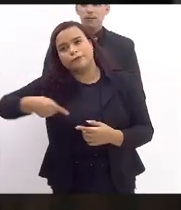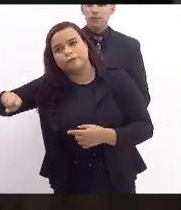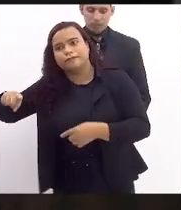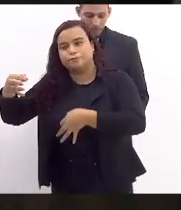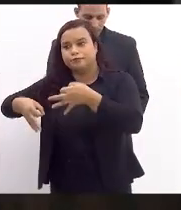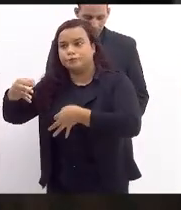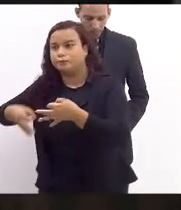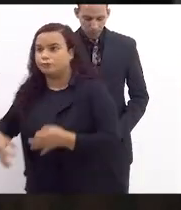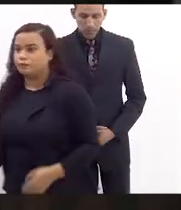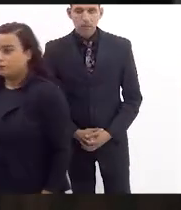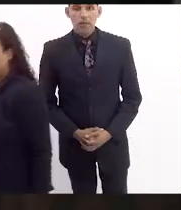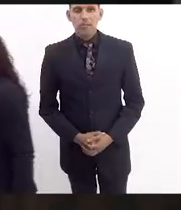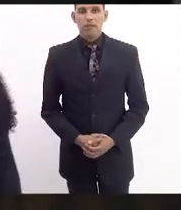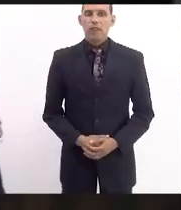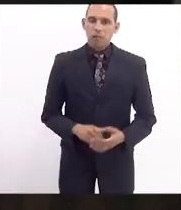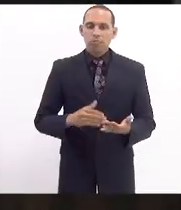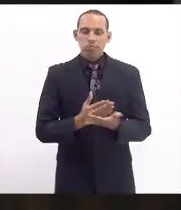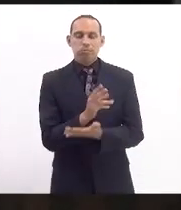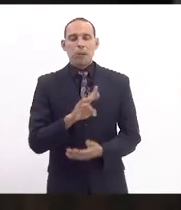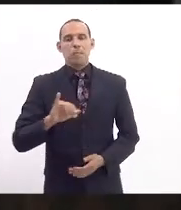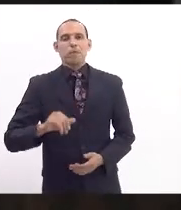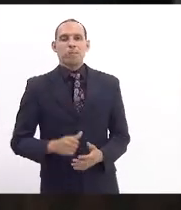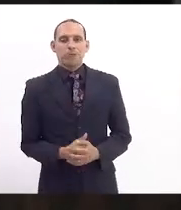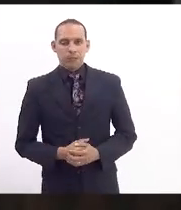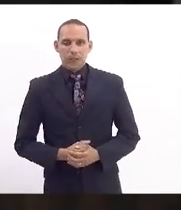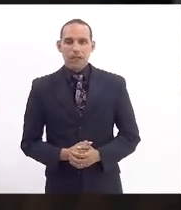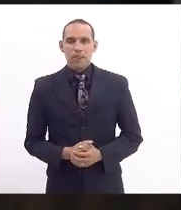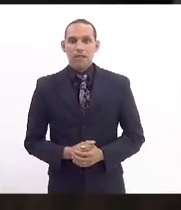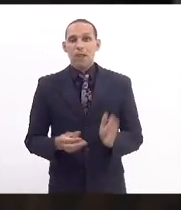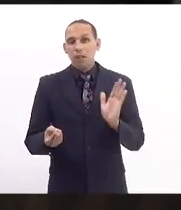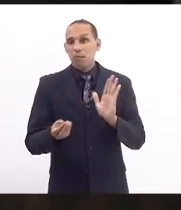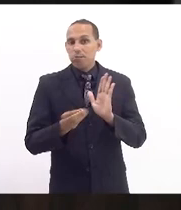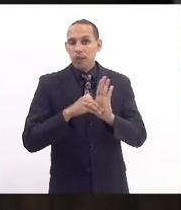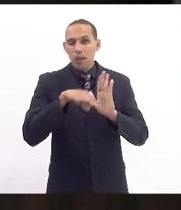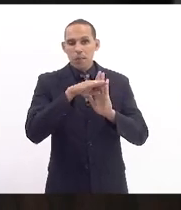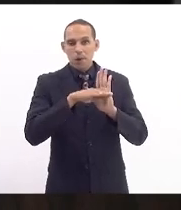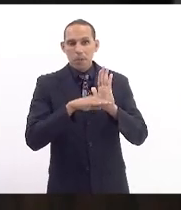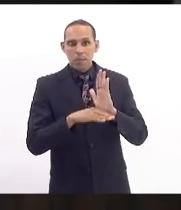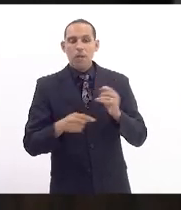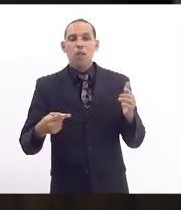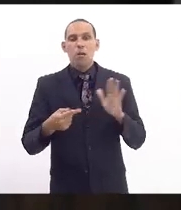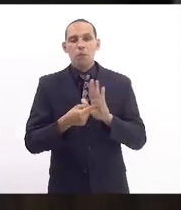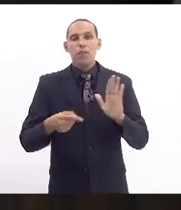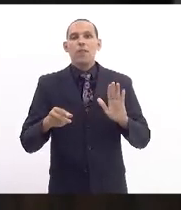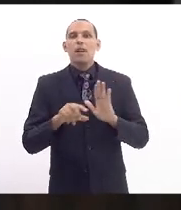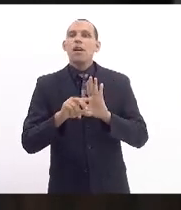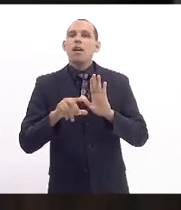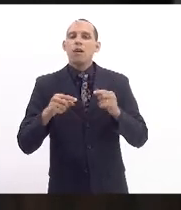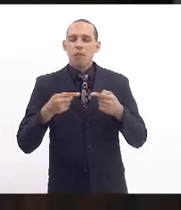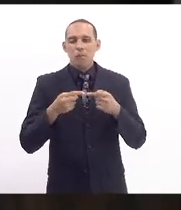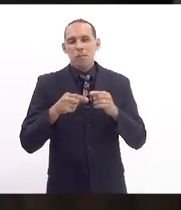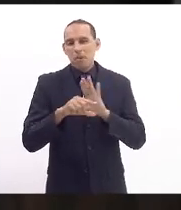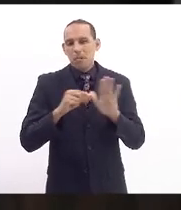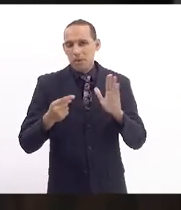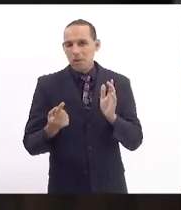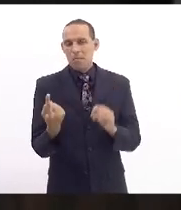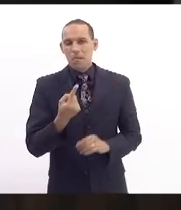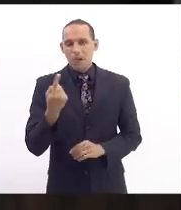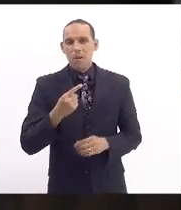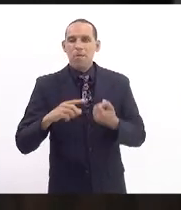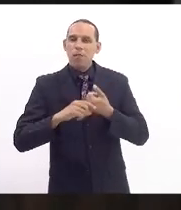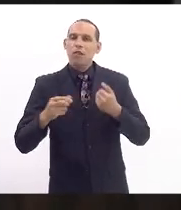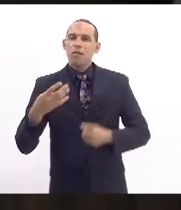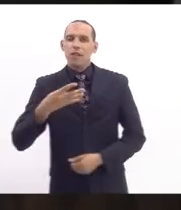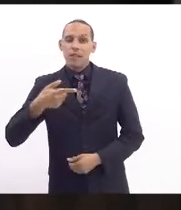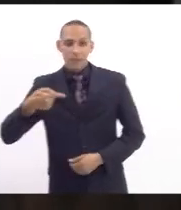vai a promulgação clico na ordem do dia de acordo com falar primeiro do artigo 47 do regimento interno e